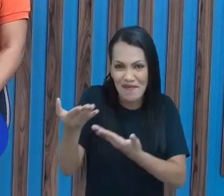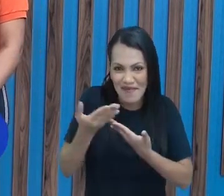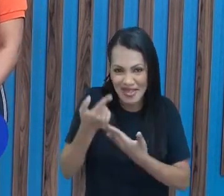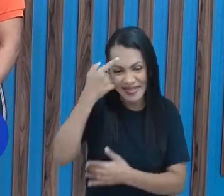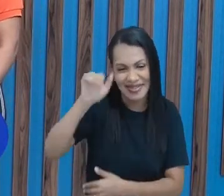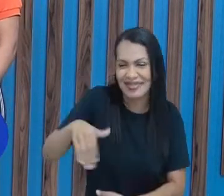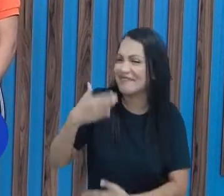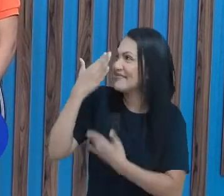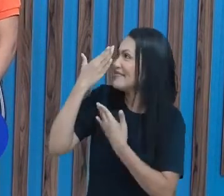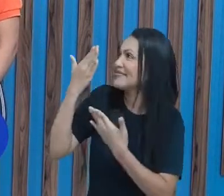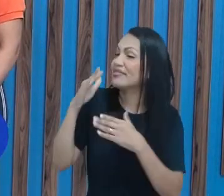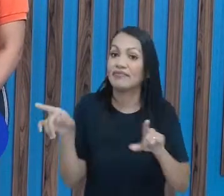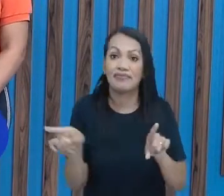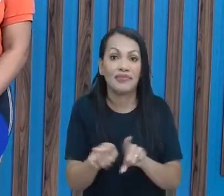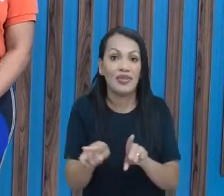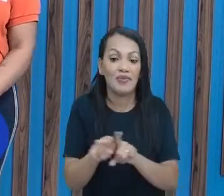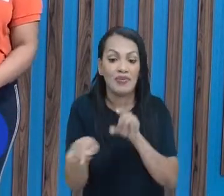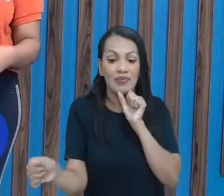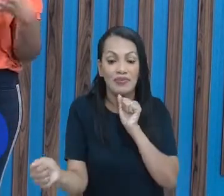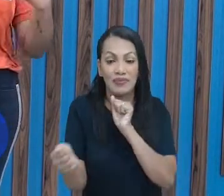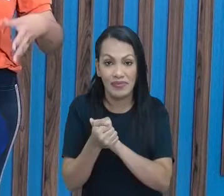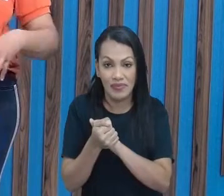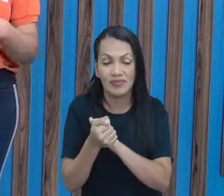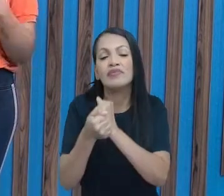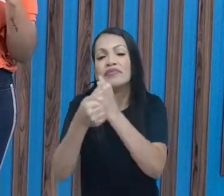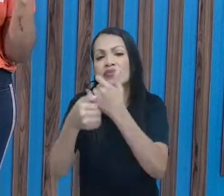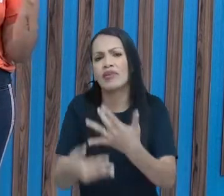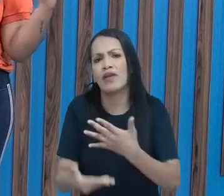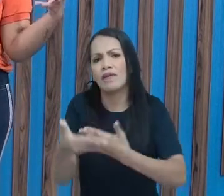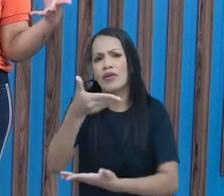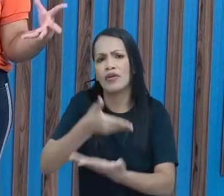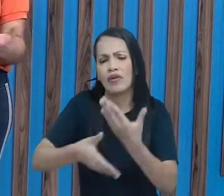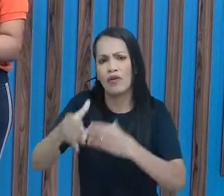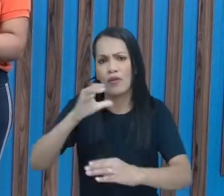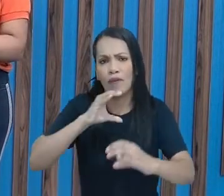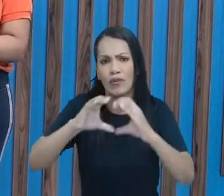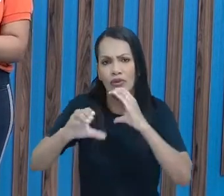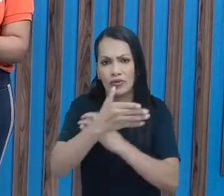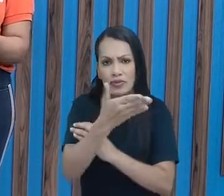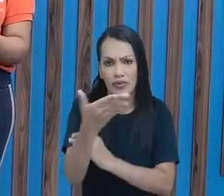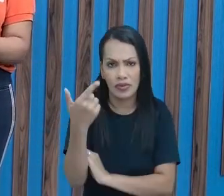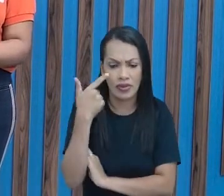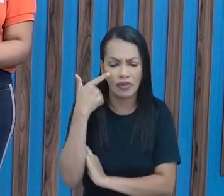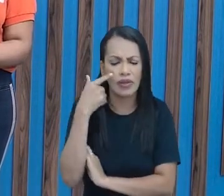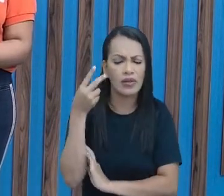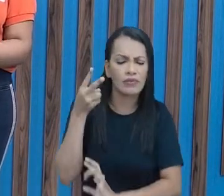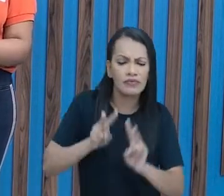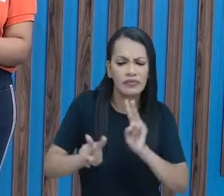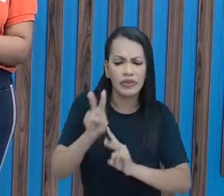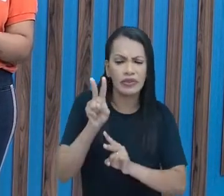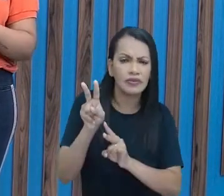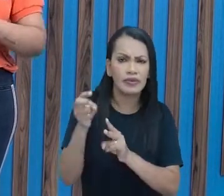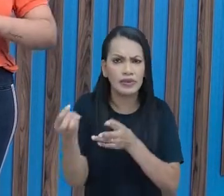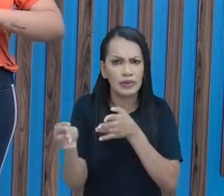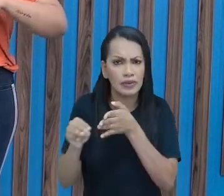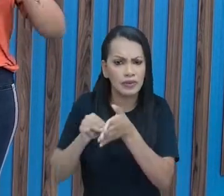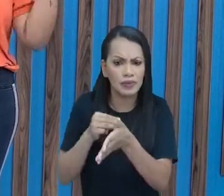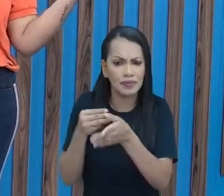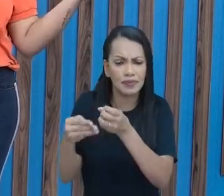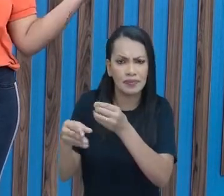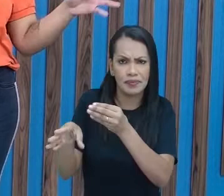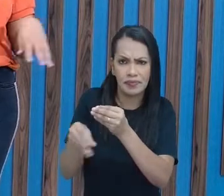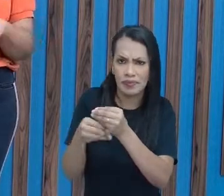E no chat, fazendo a comunicação com vocês aí de casa, recebendo seus comentários, as